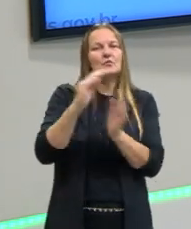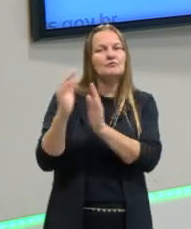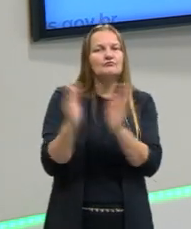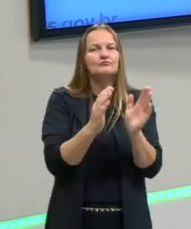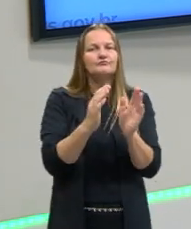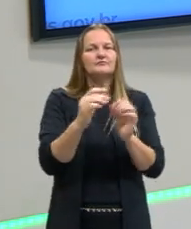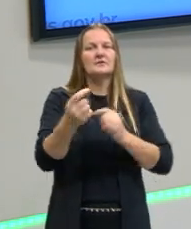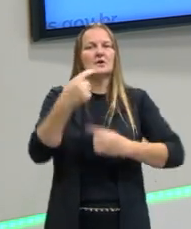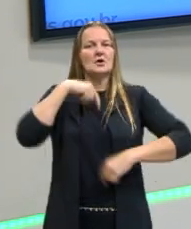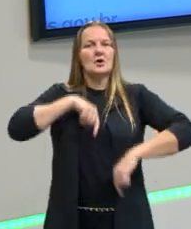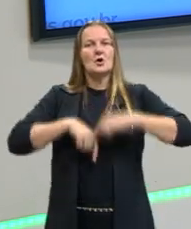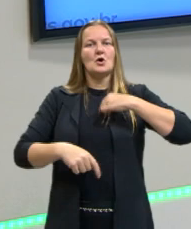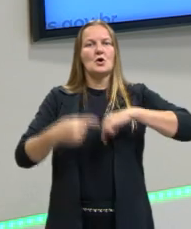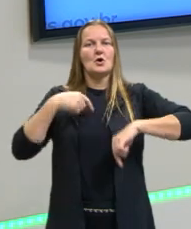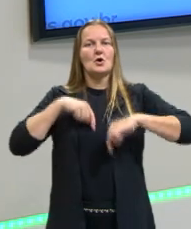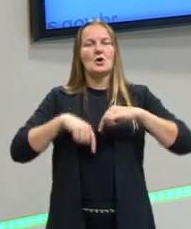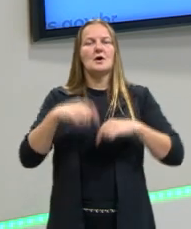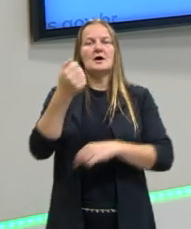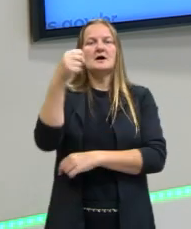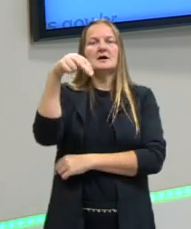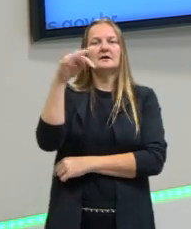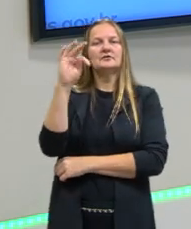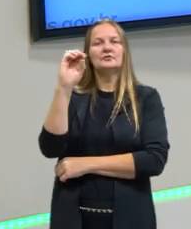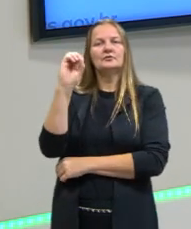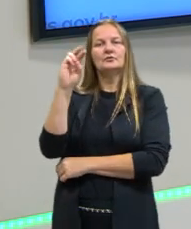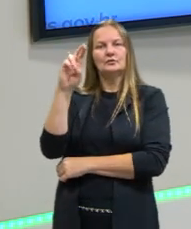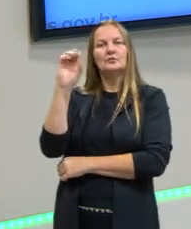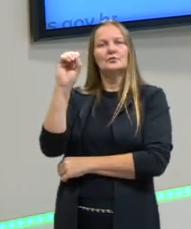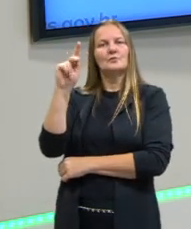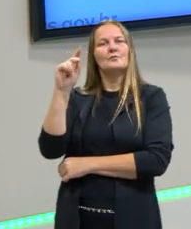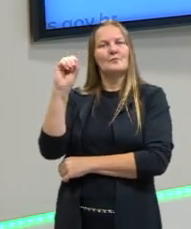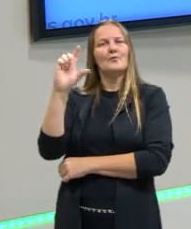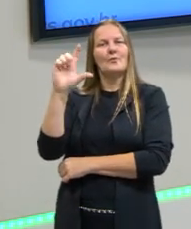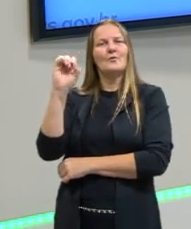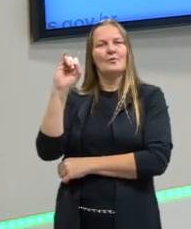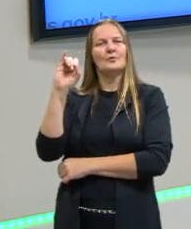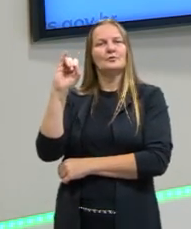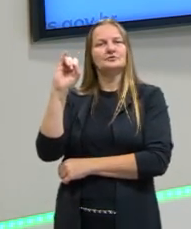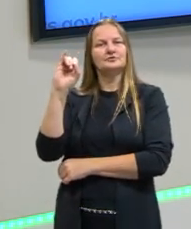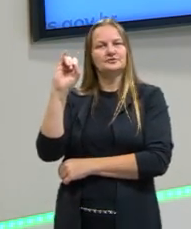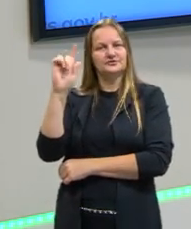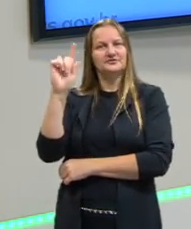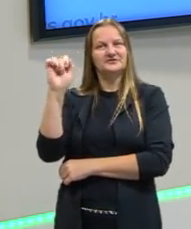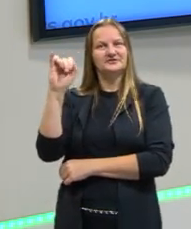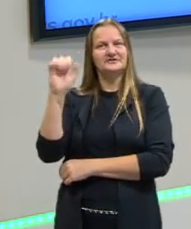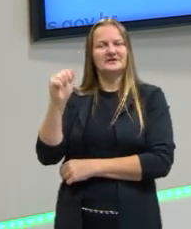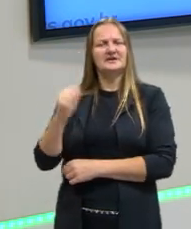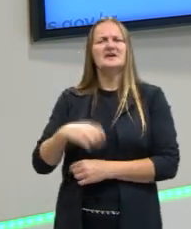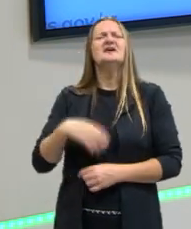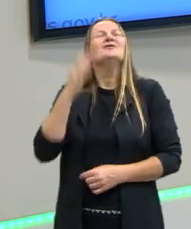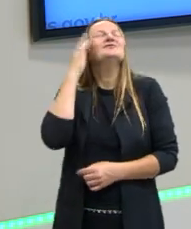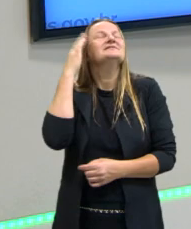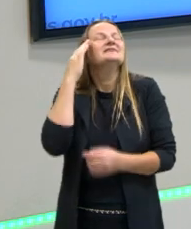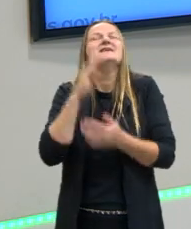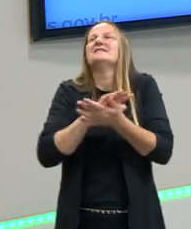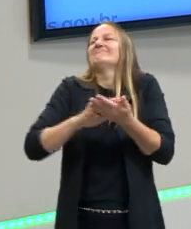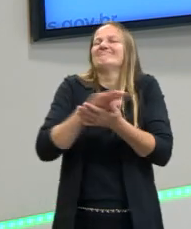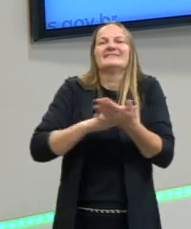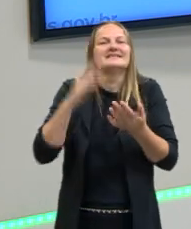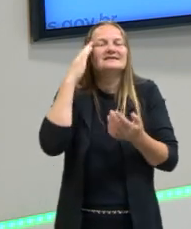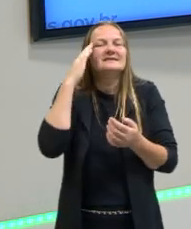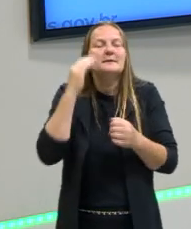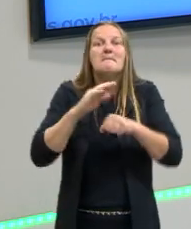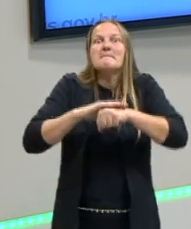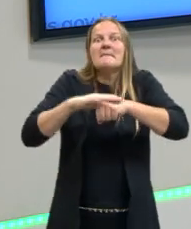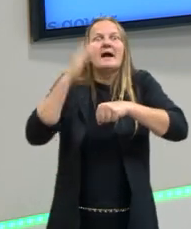conhecimento do homem conhece-te a ti mesmo e aí tem várias frases do Sócrates né só sei que nada sei quanto mais